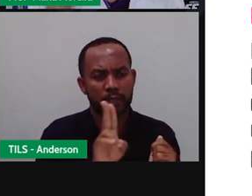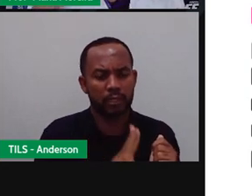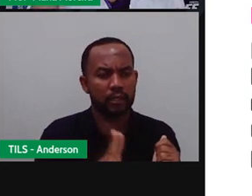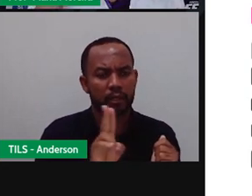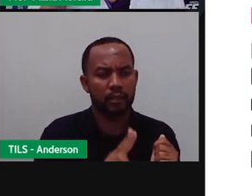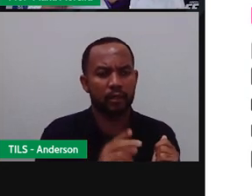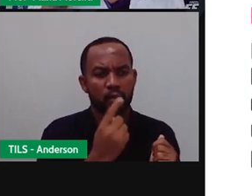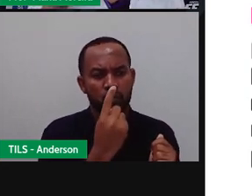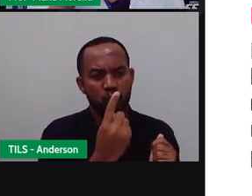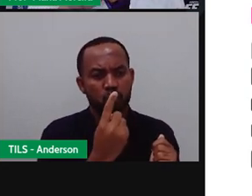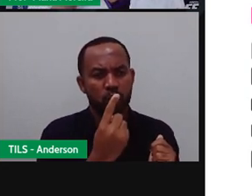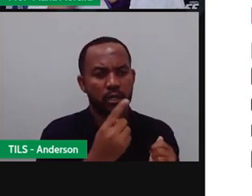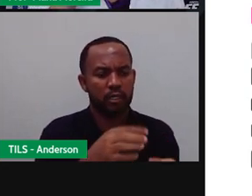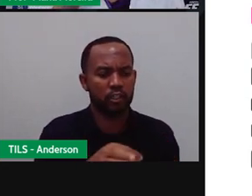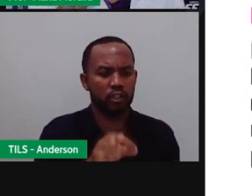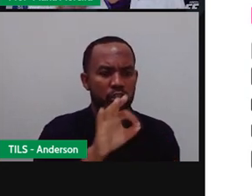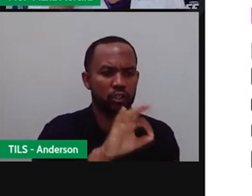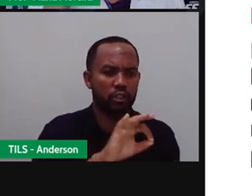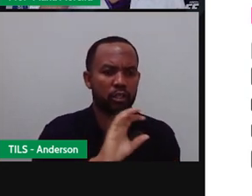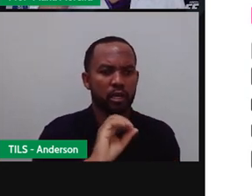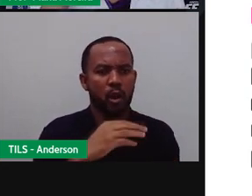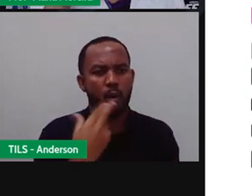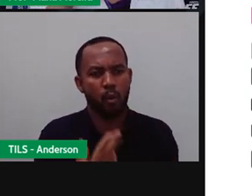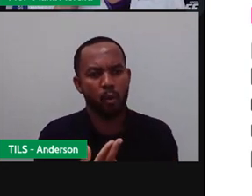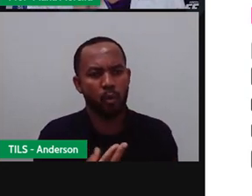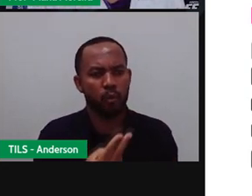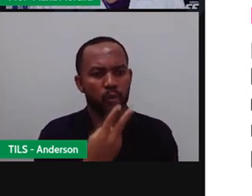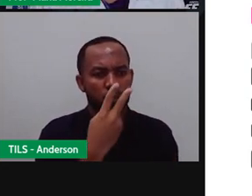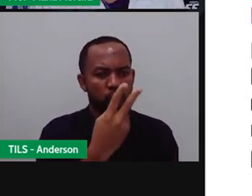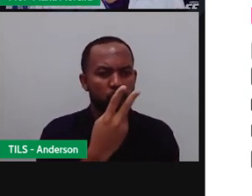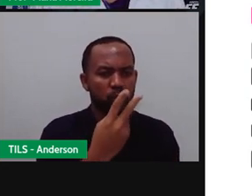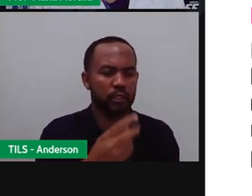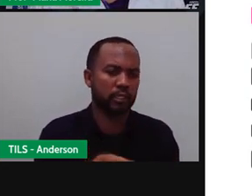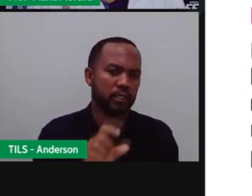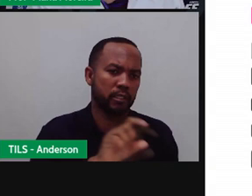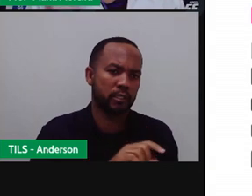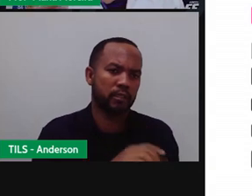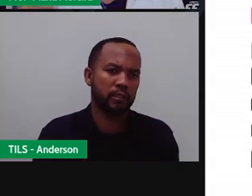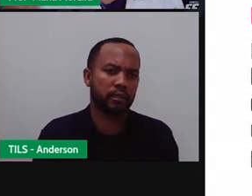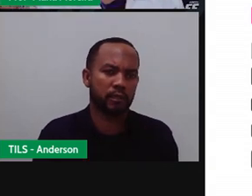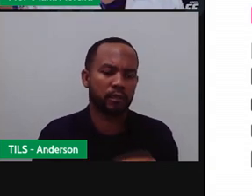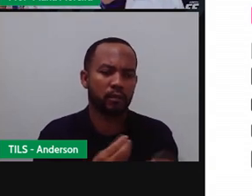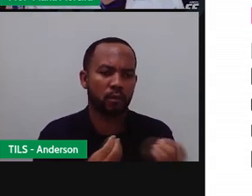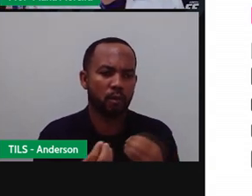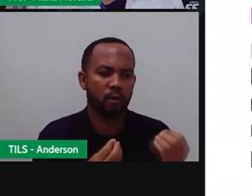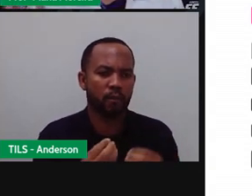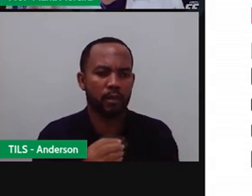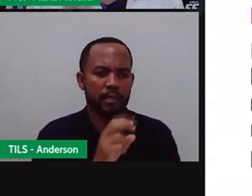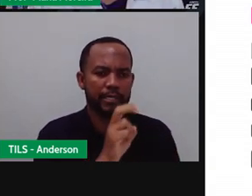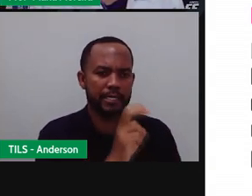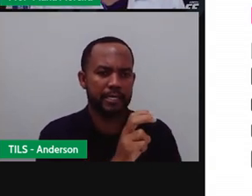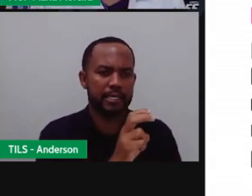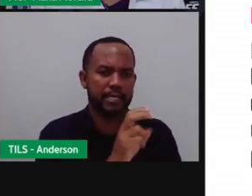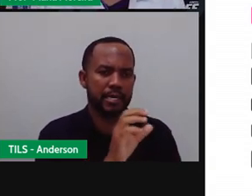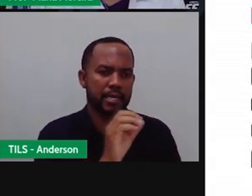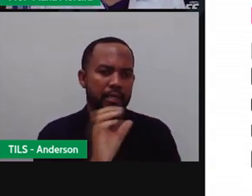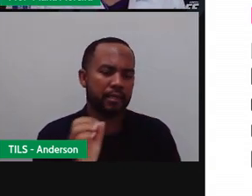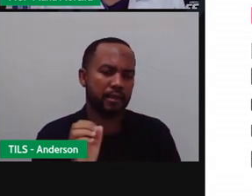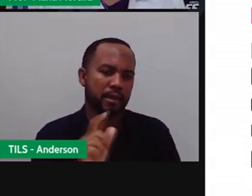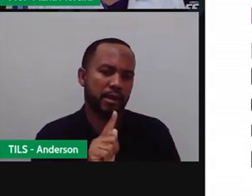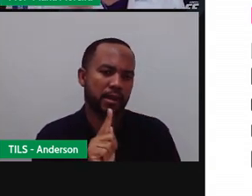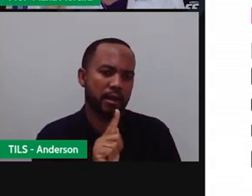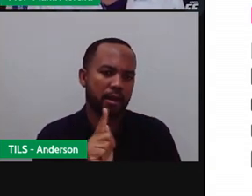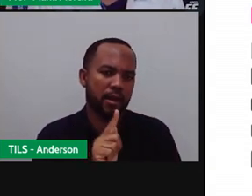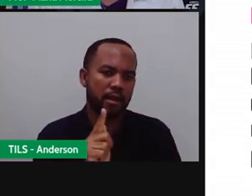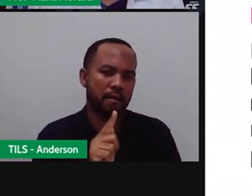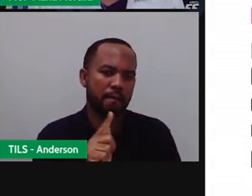quê? Ó, vai usar, em vez de usar 2 xícaras, você vai usar 1. Ao invés de usar 500 gramas, qual a metade de 500, ou